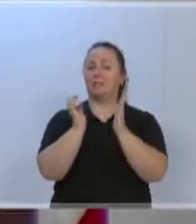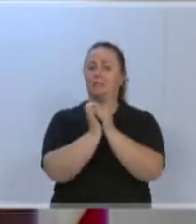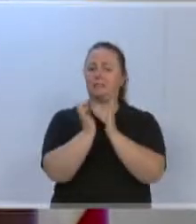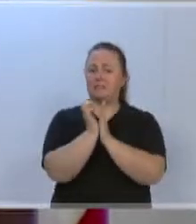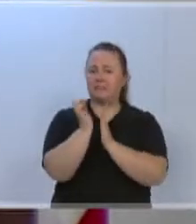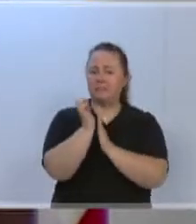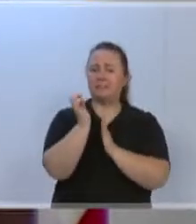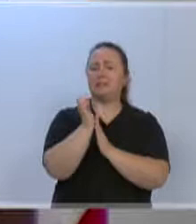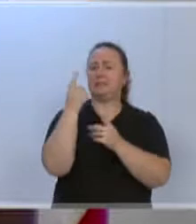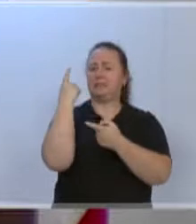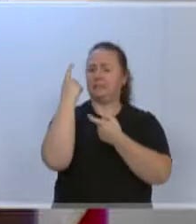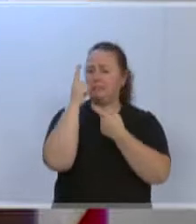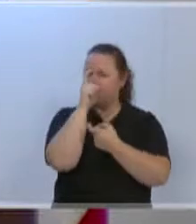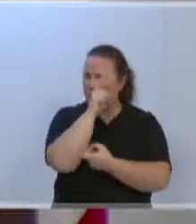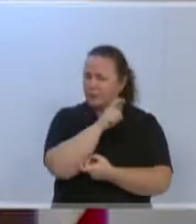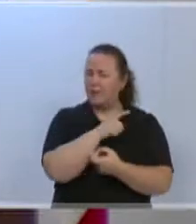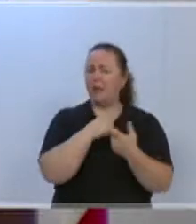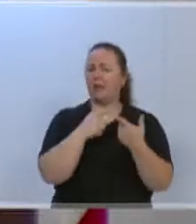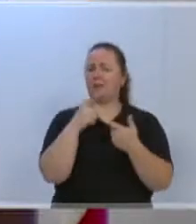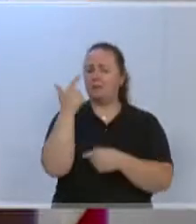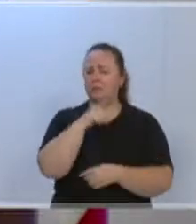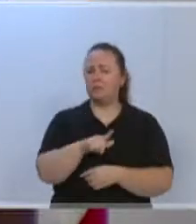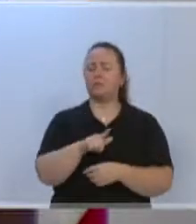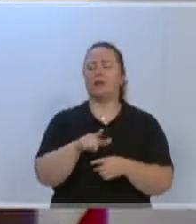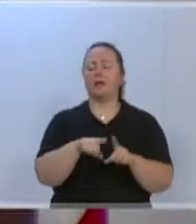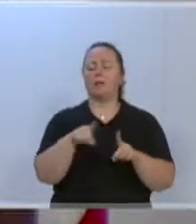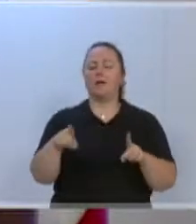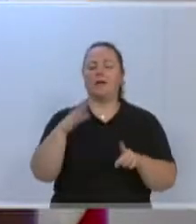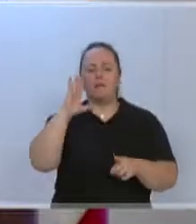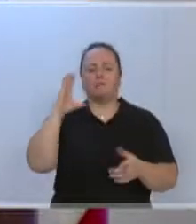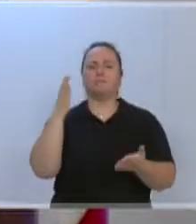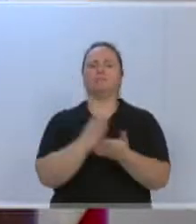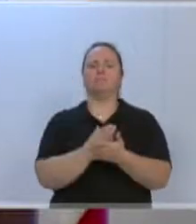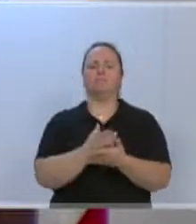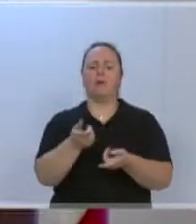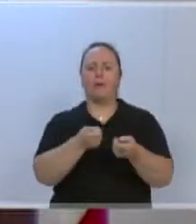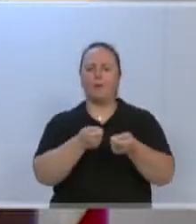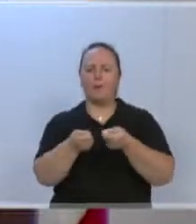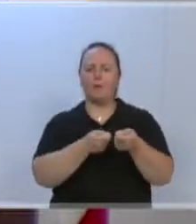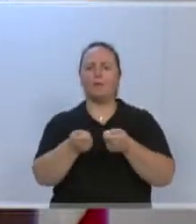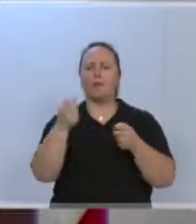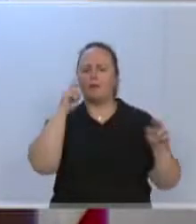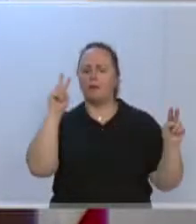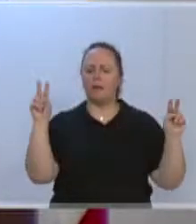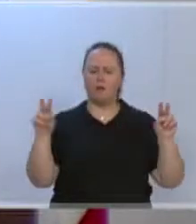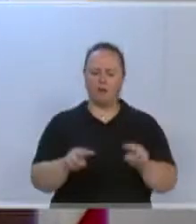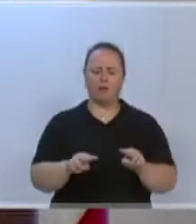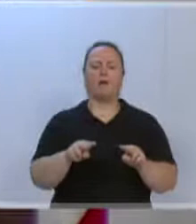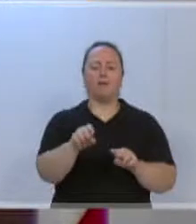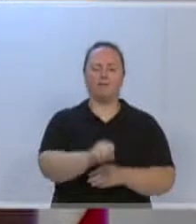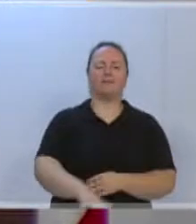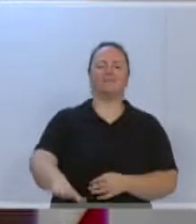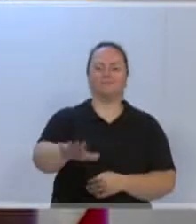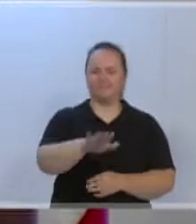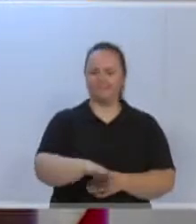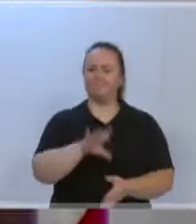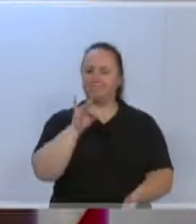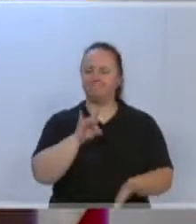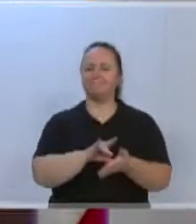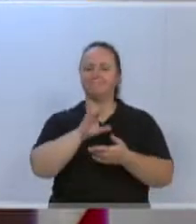conseguem e acreditam nas idéias comentando a questão econômica então a gente tem que reconhecer a nossa sociedade civil que é uma sociedade